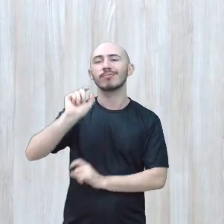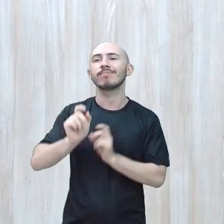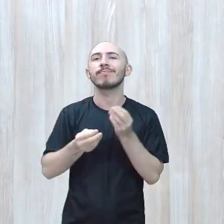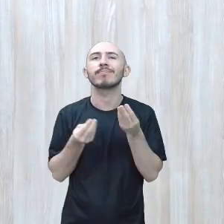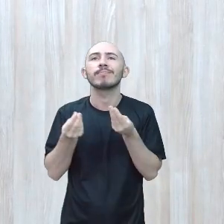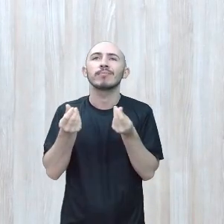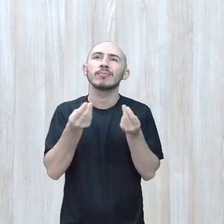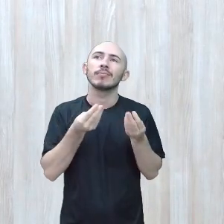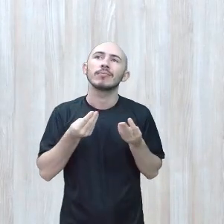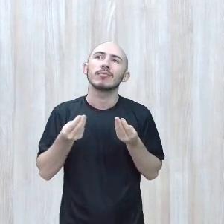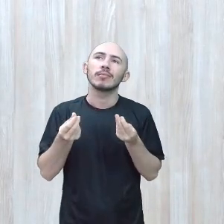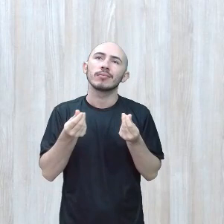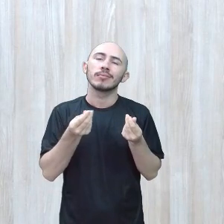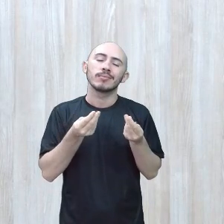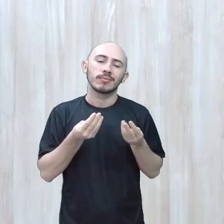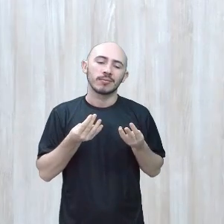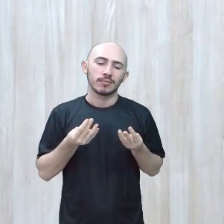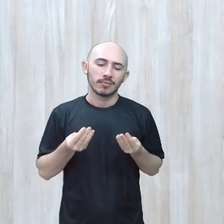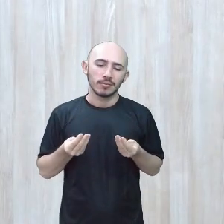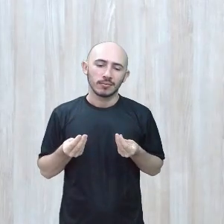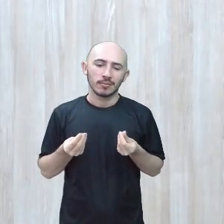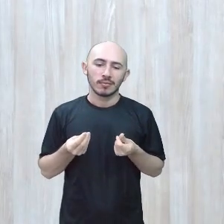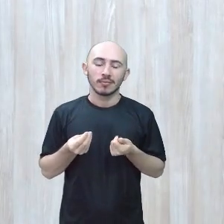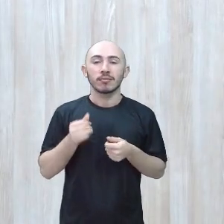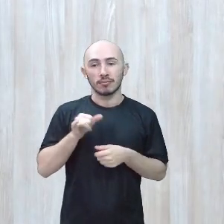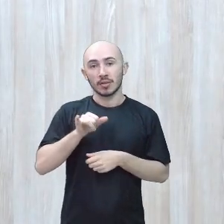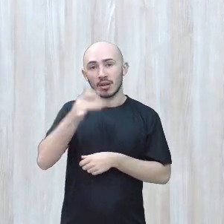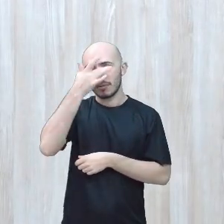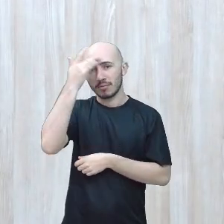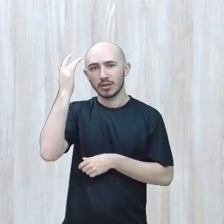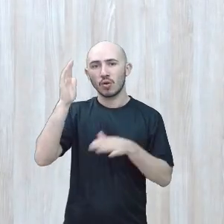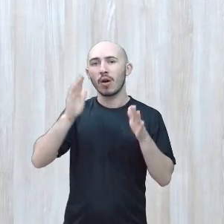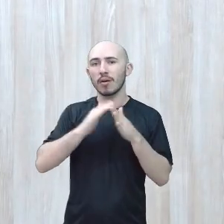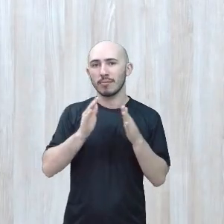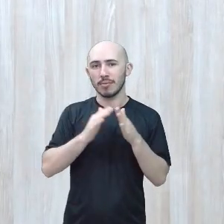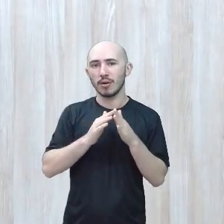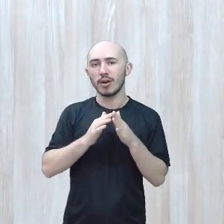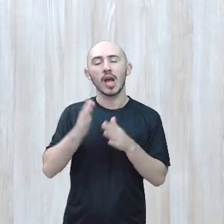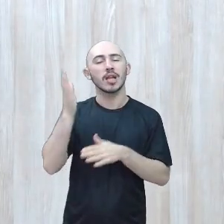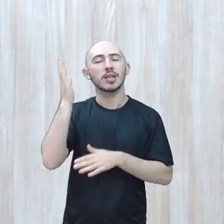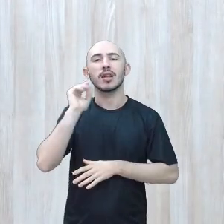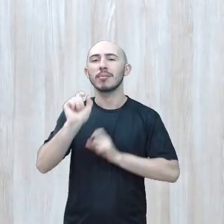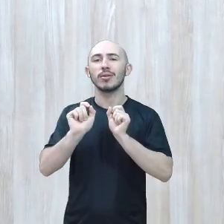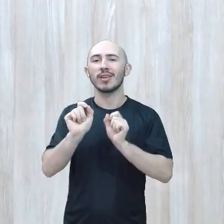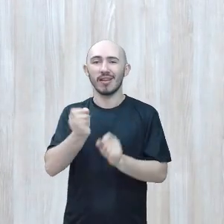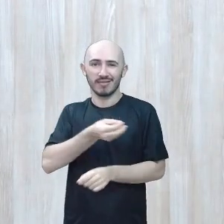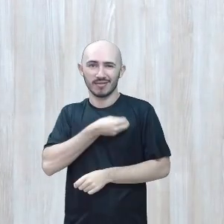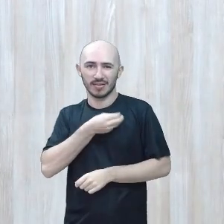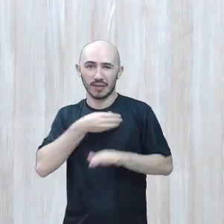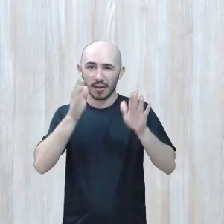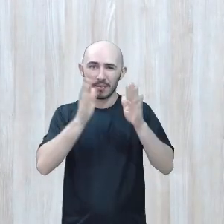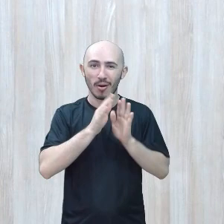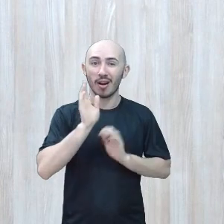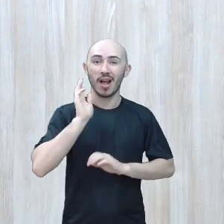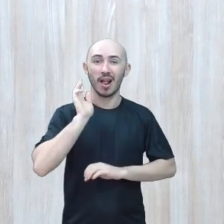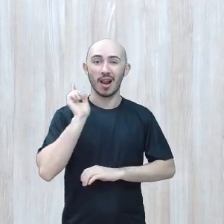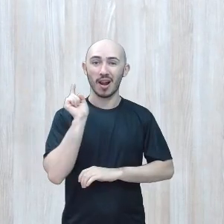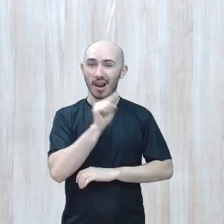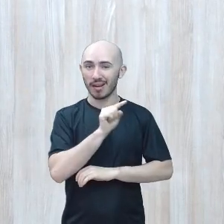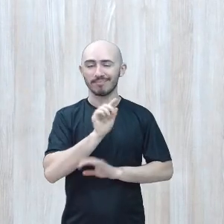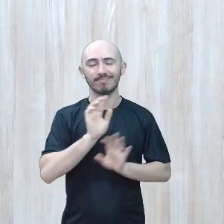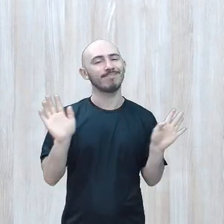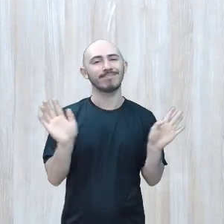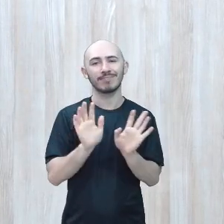como é que eu posso dizer? Quem mora lá sabe que eles não são de lá, né? E aí fica isso, por isso que